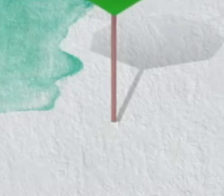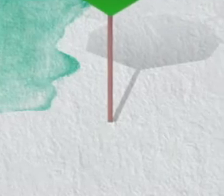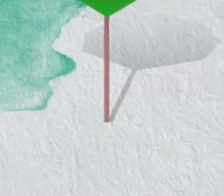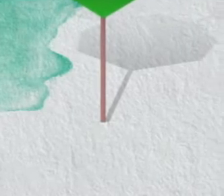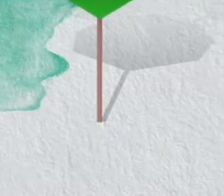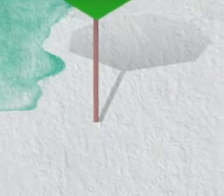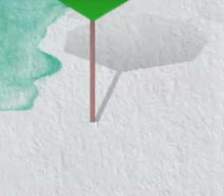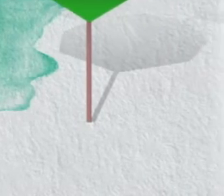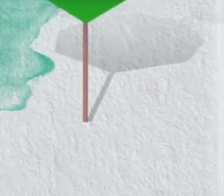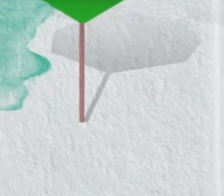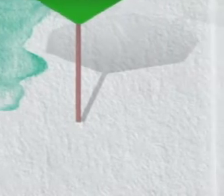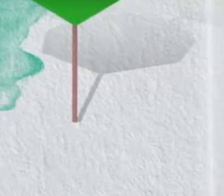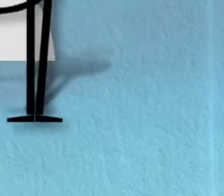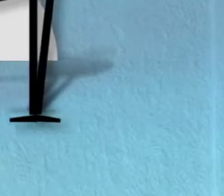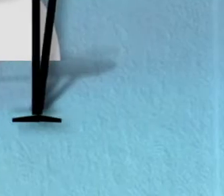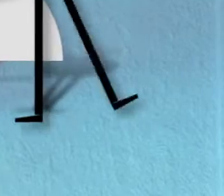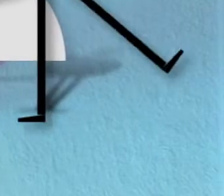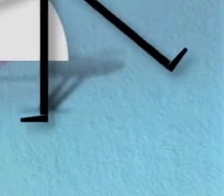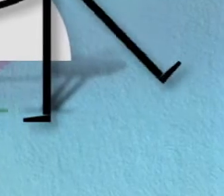Música